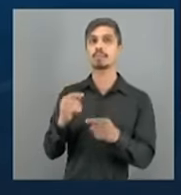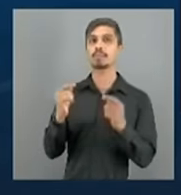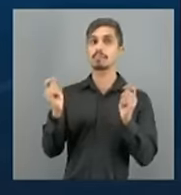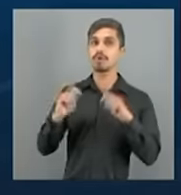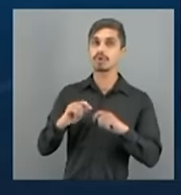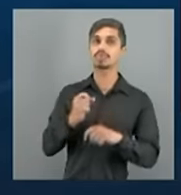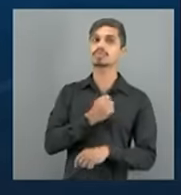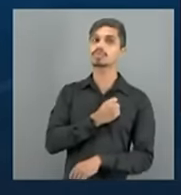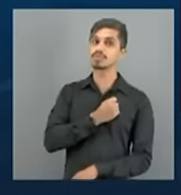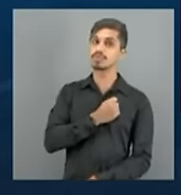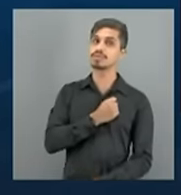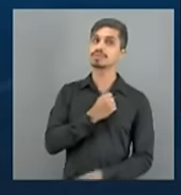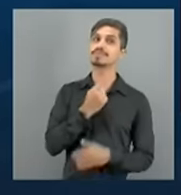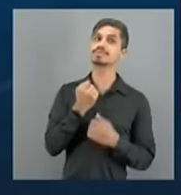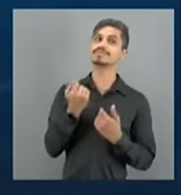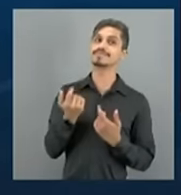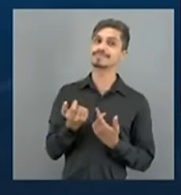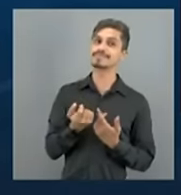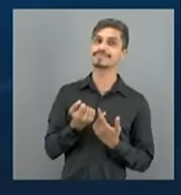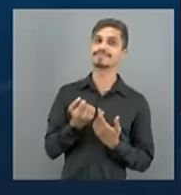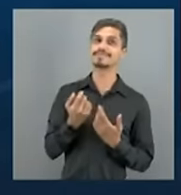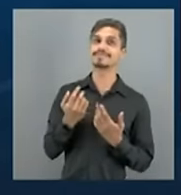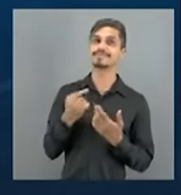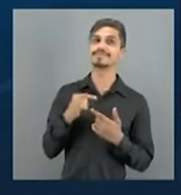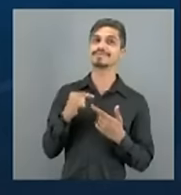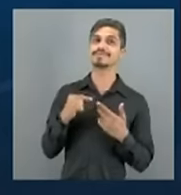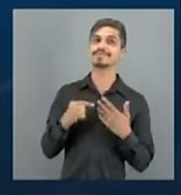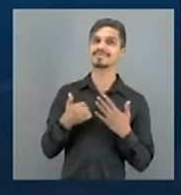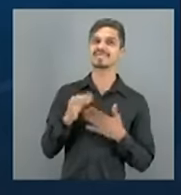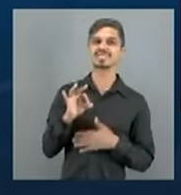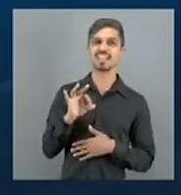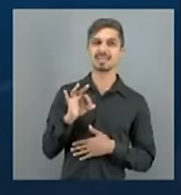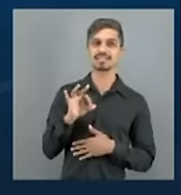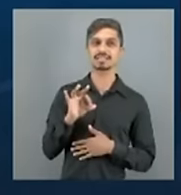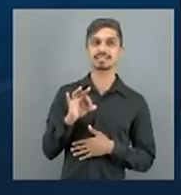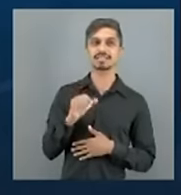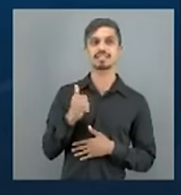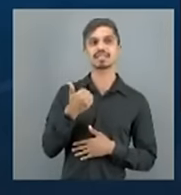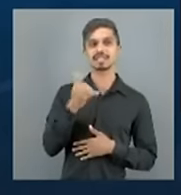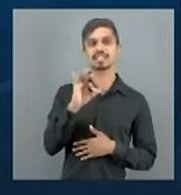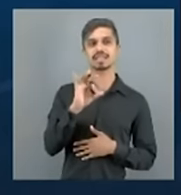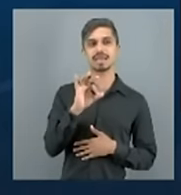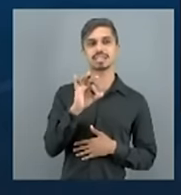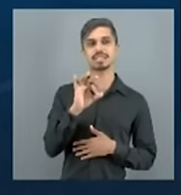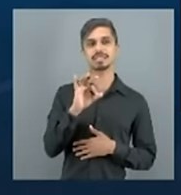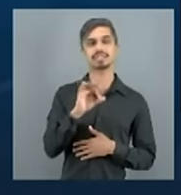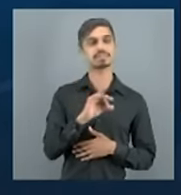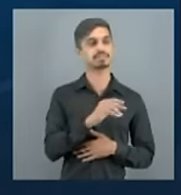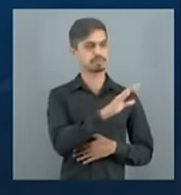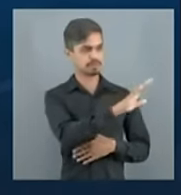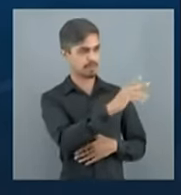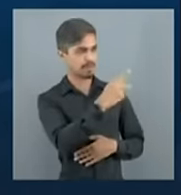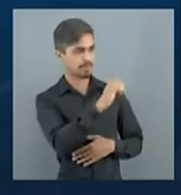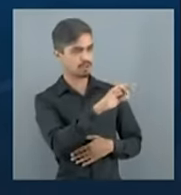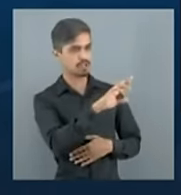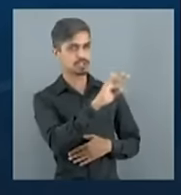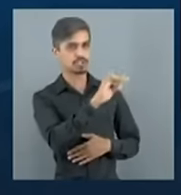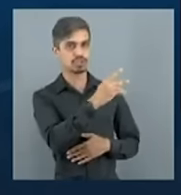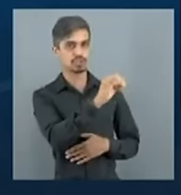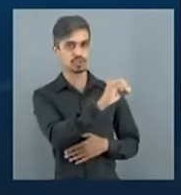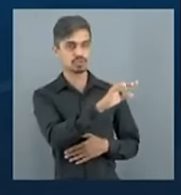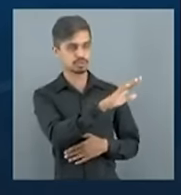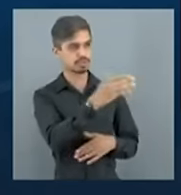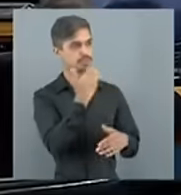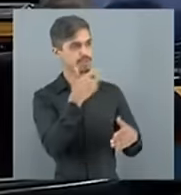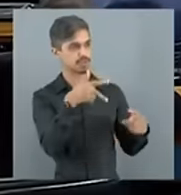número... vamos colocar aí nos dedos, né? Uns 10. Uns 10. Portinho, desculpa te interromper. Fica